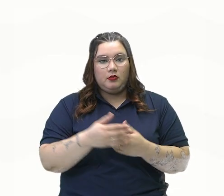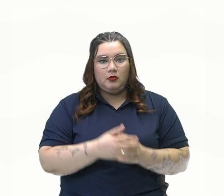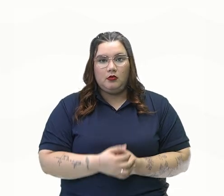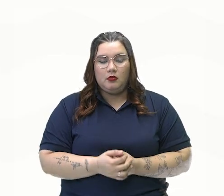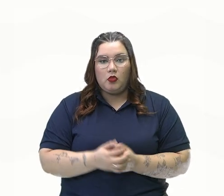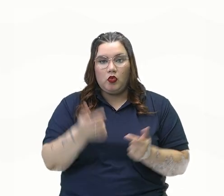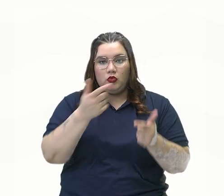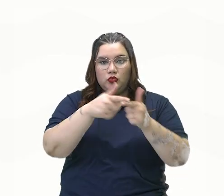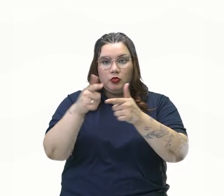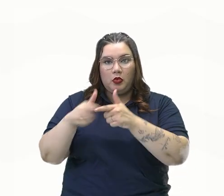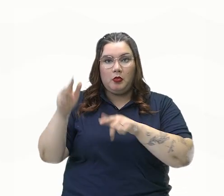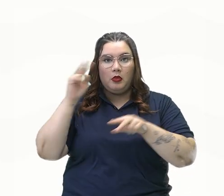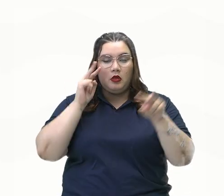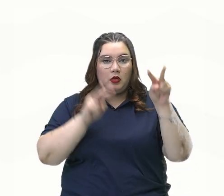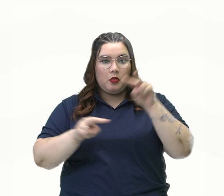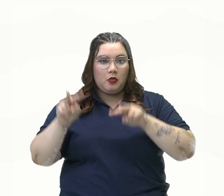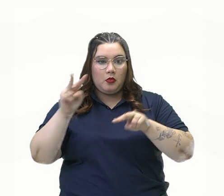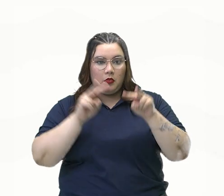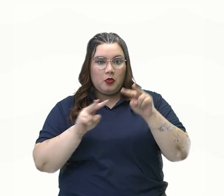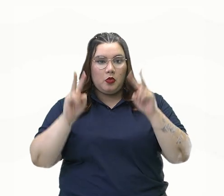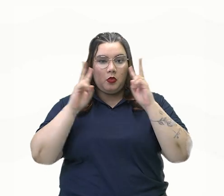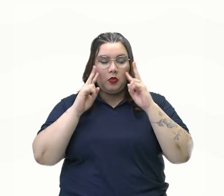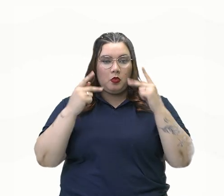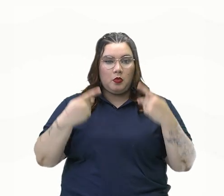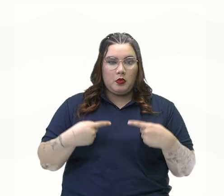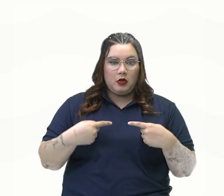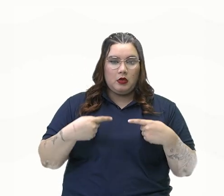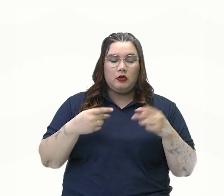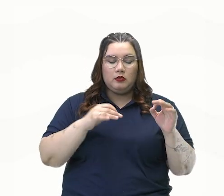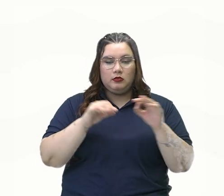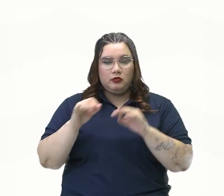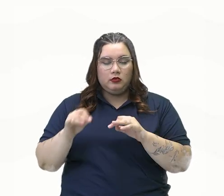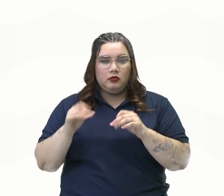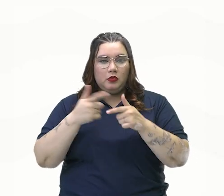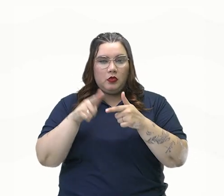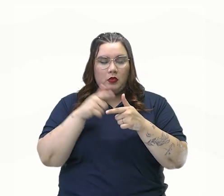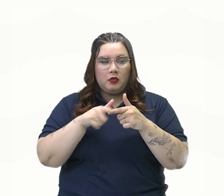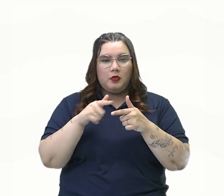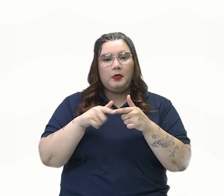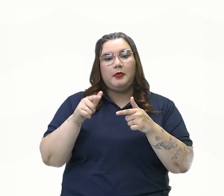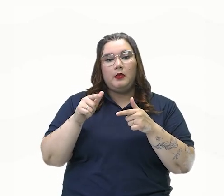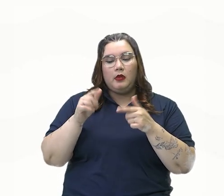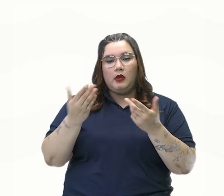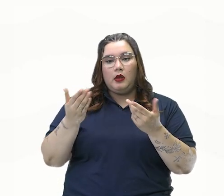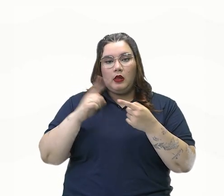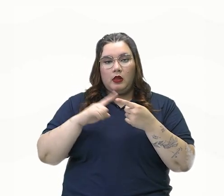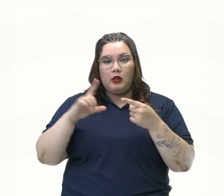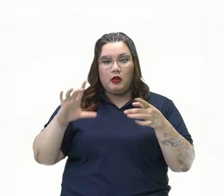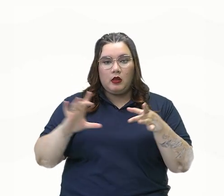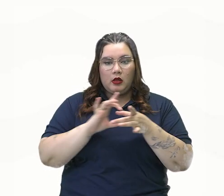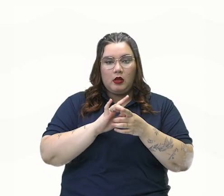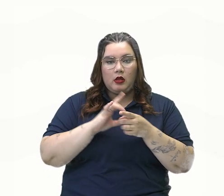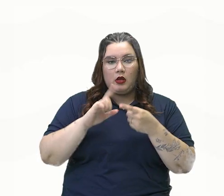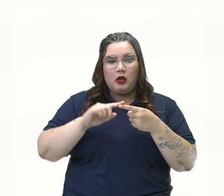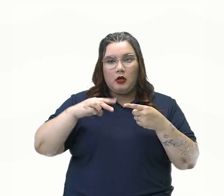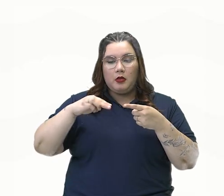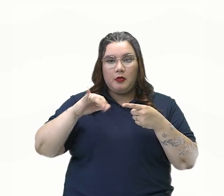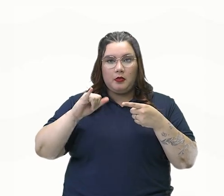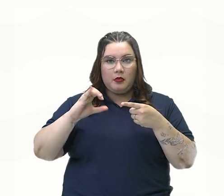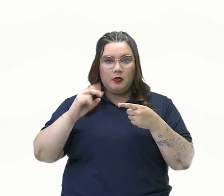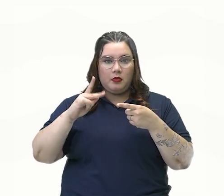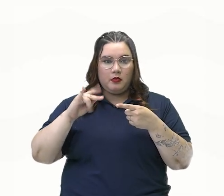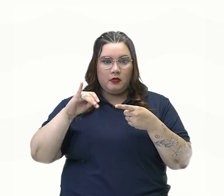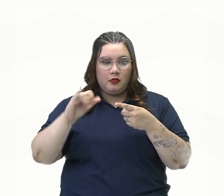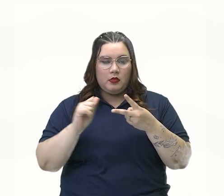Os defeitos da visão ou ametropias, que incluem a miopia, a hipermetropia,